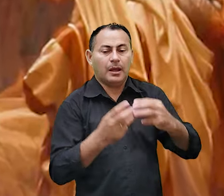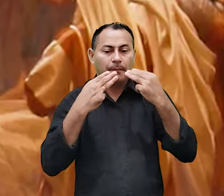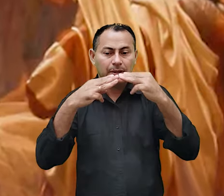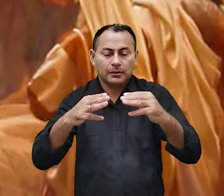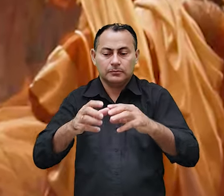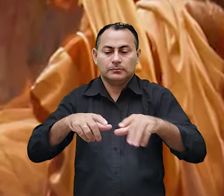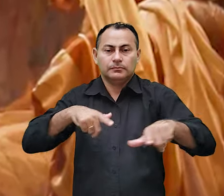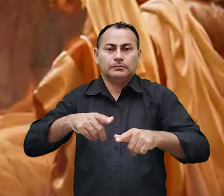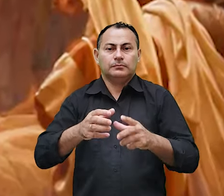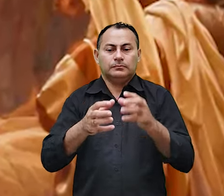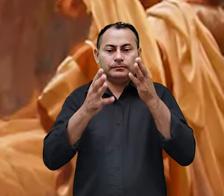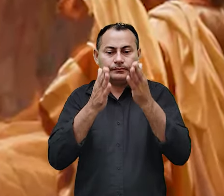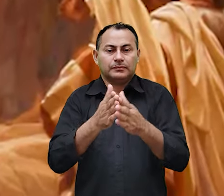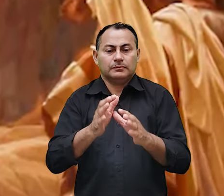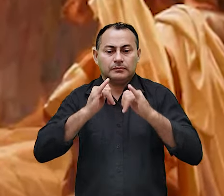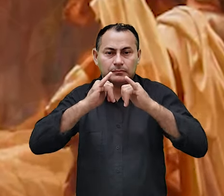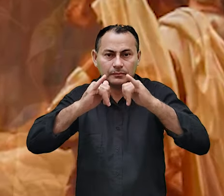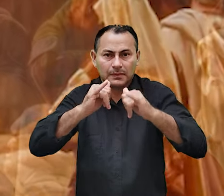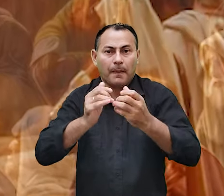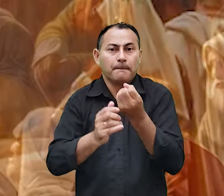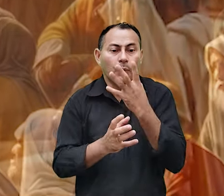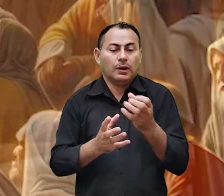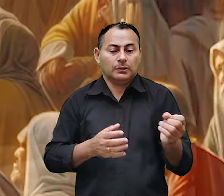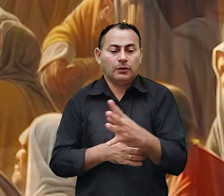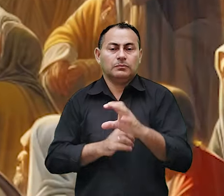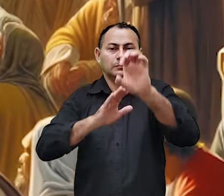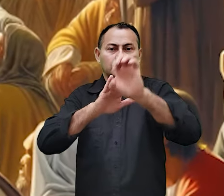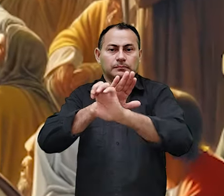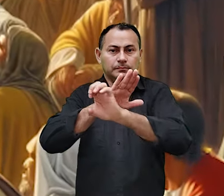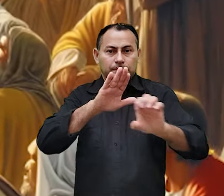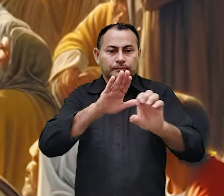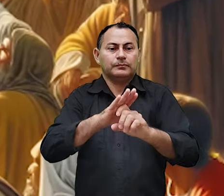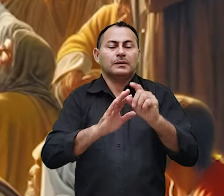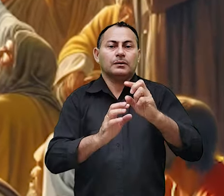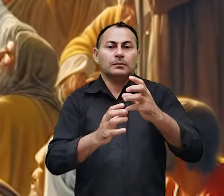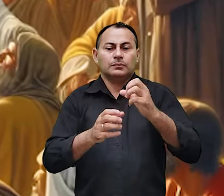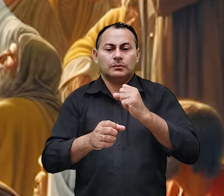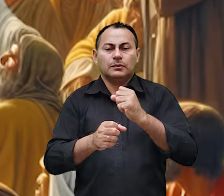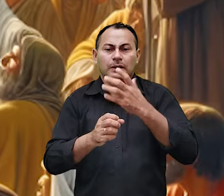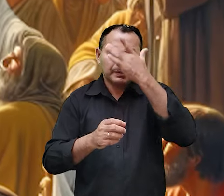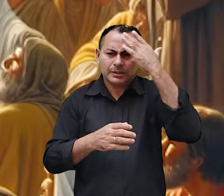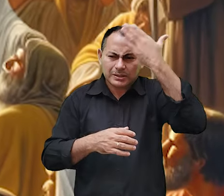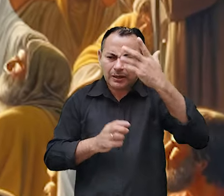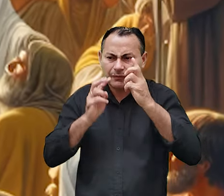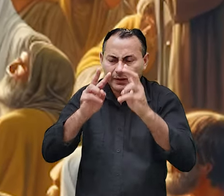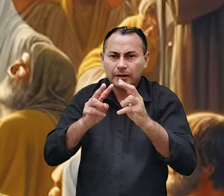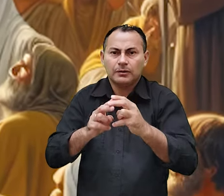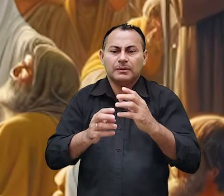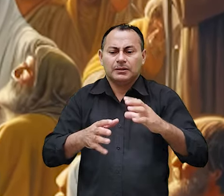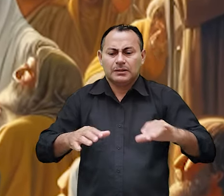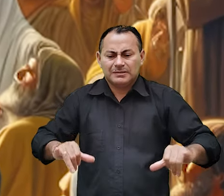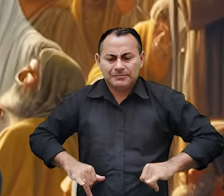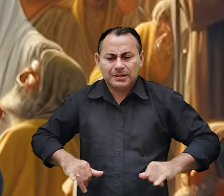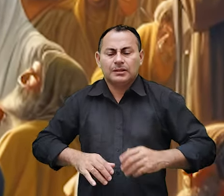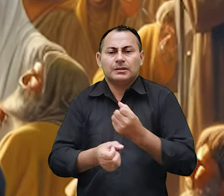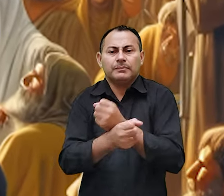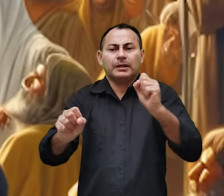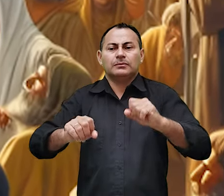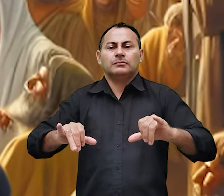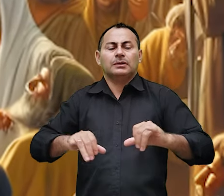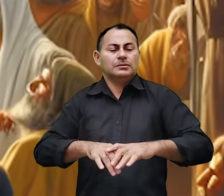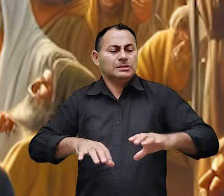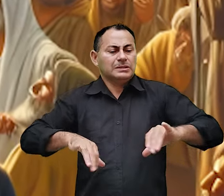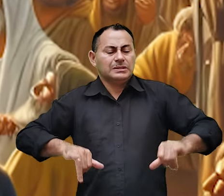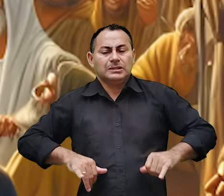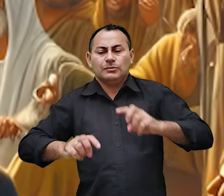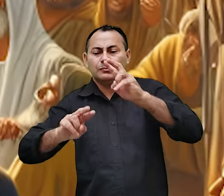terra. Sua missão e ministério consistem em proclamar as boas novas do Evangelho para que os cegos vejam, os cativos sejam libertos